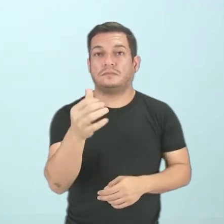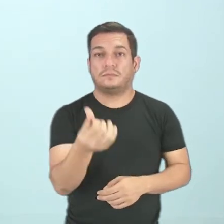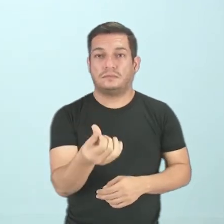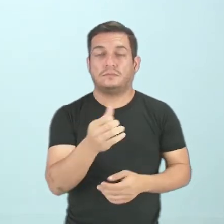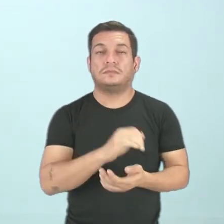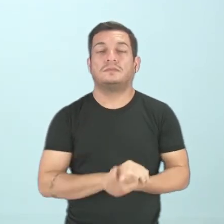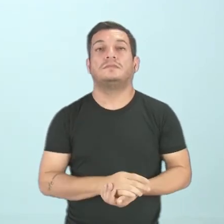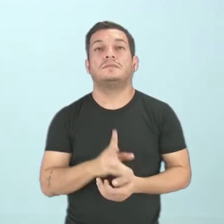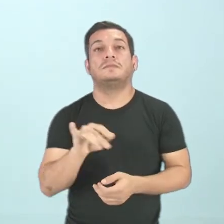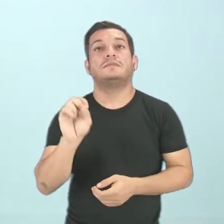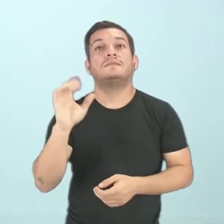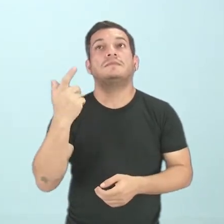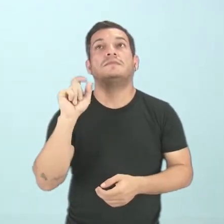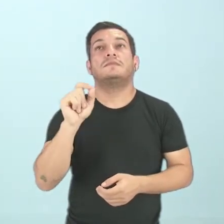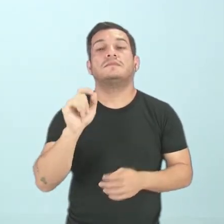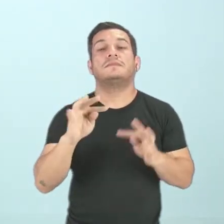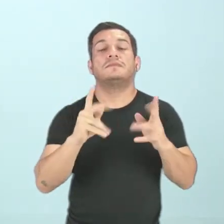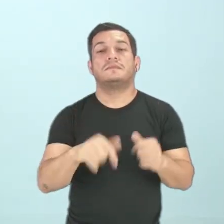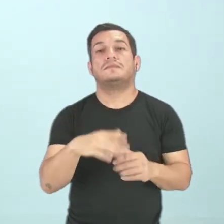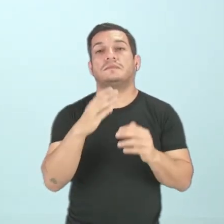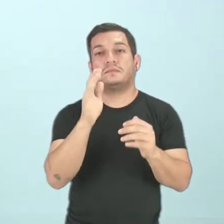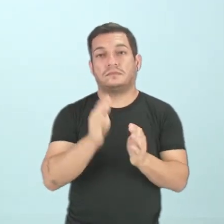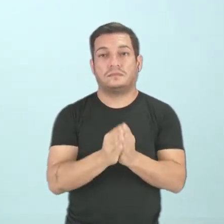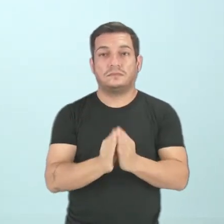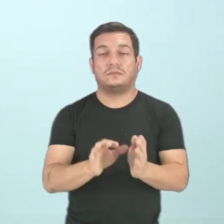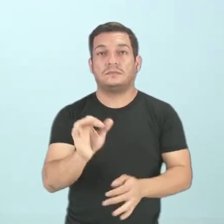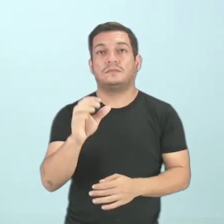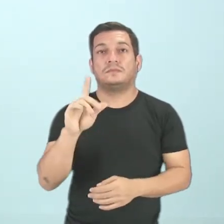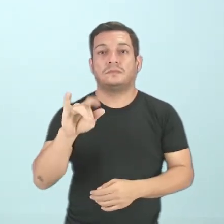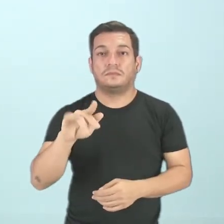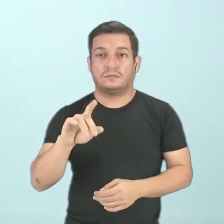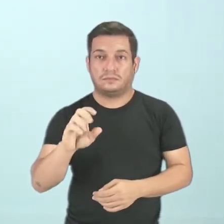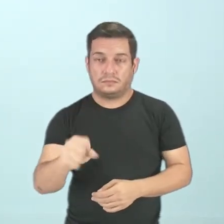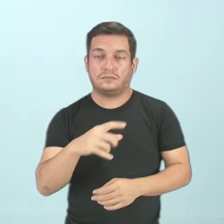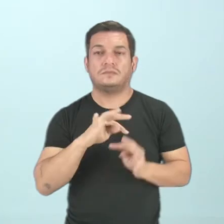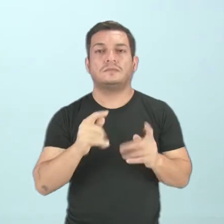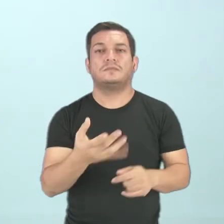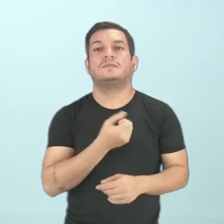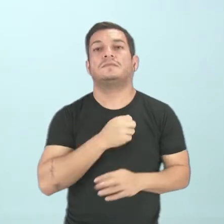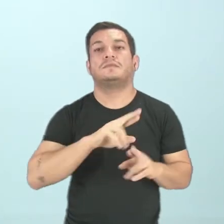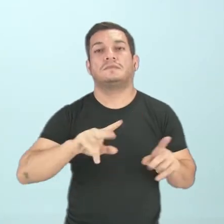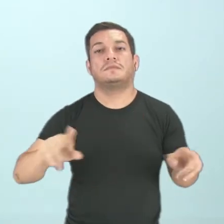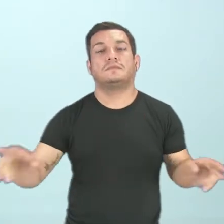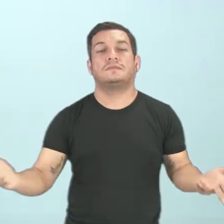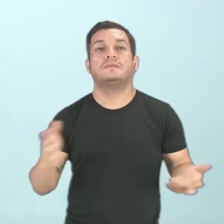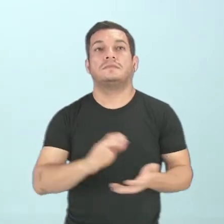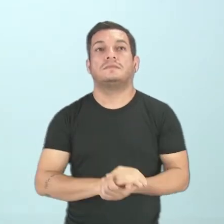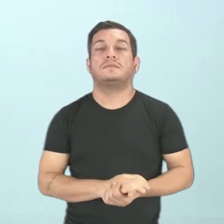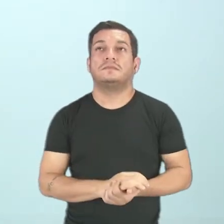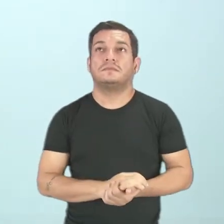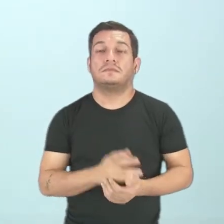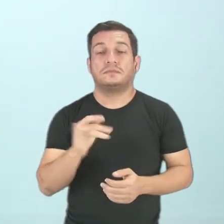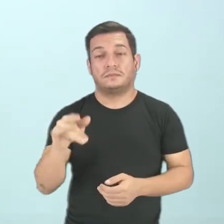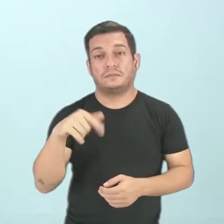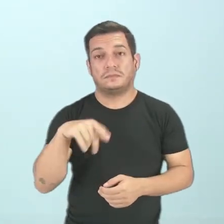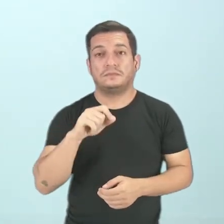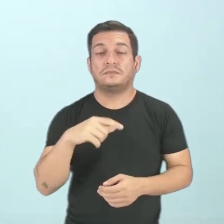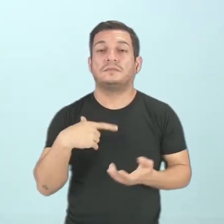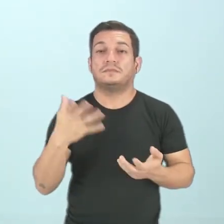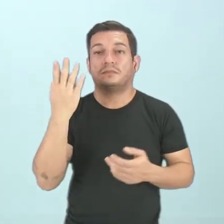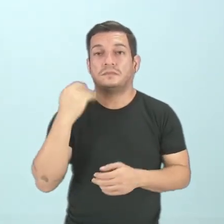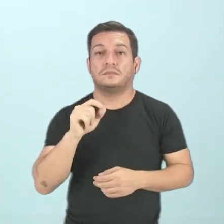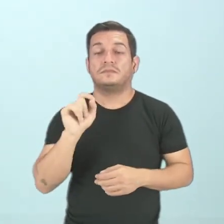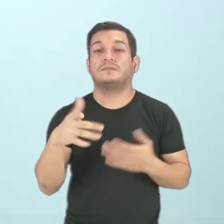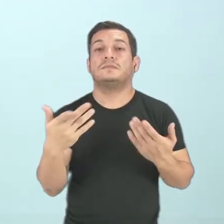E isso vai acontecer com todas as faces do dado. Todos os números são distintos, são diferentes. Então, se porventura eu quiser